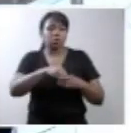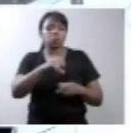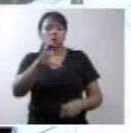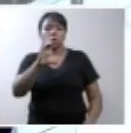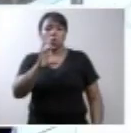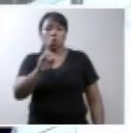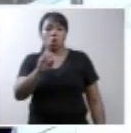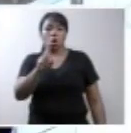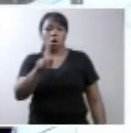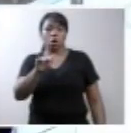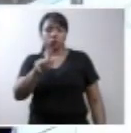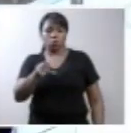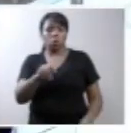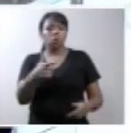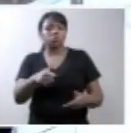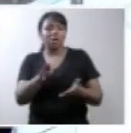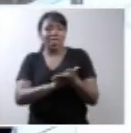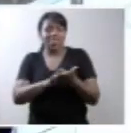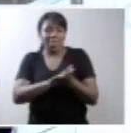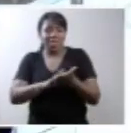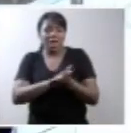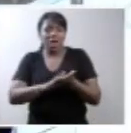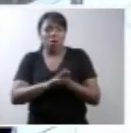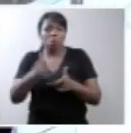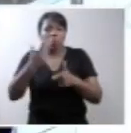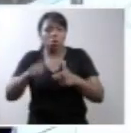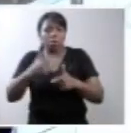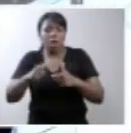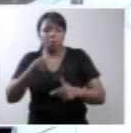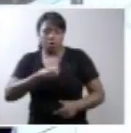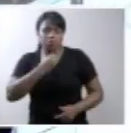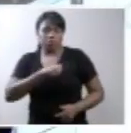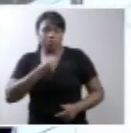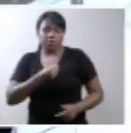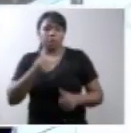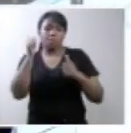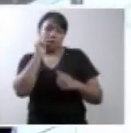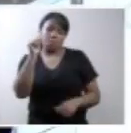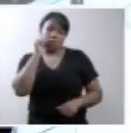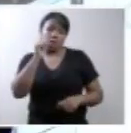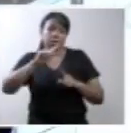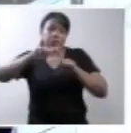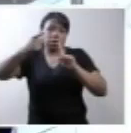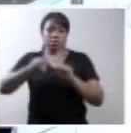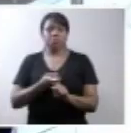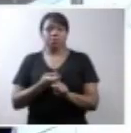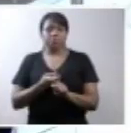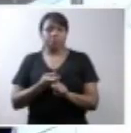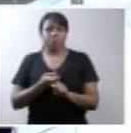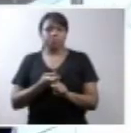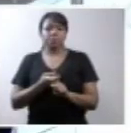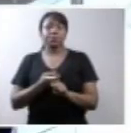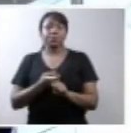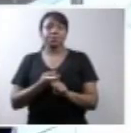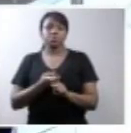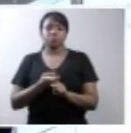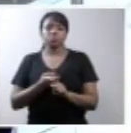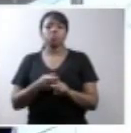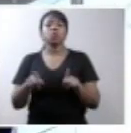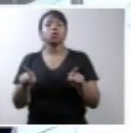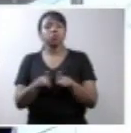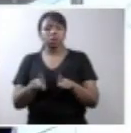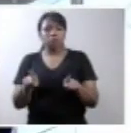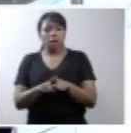código penal porque aí não há risco de vida para gestante a permissão para abortamentos em casos de anencefalia é